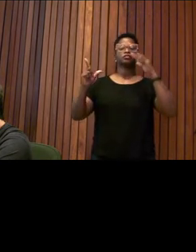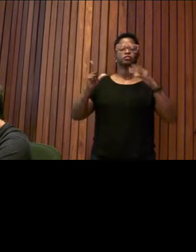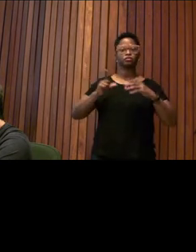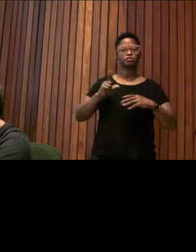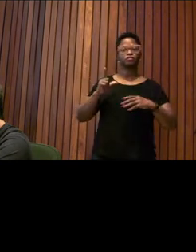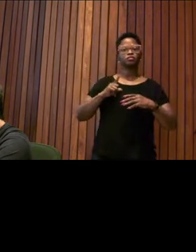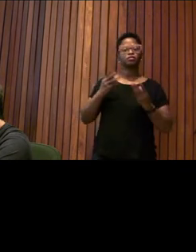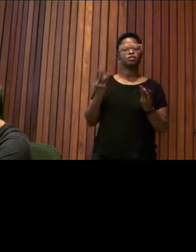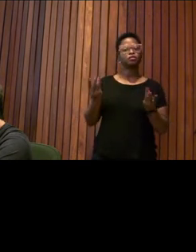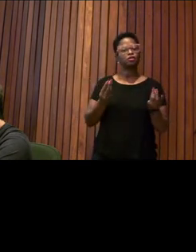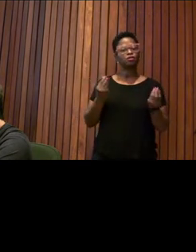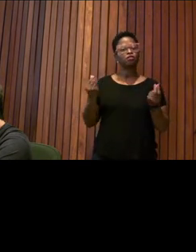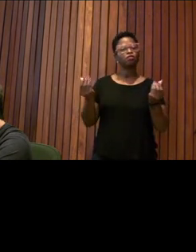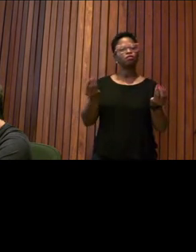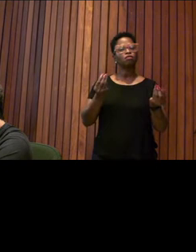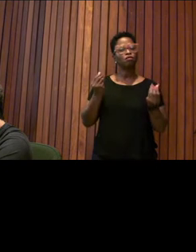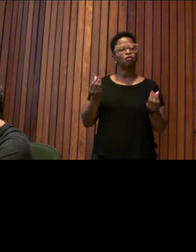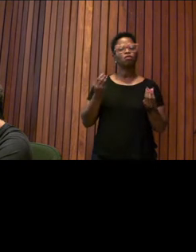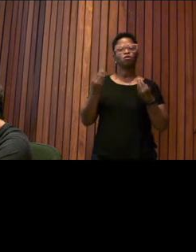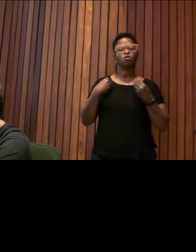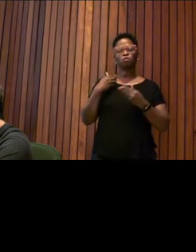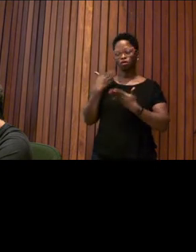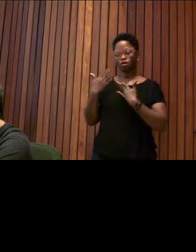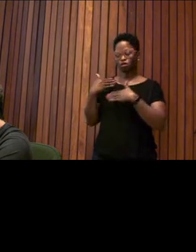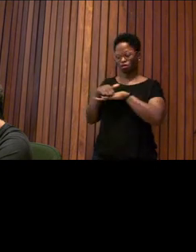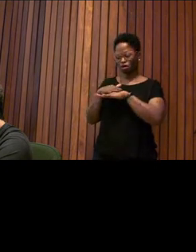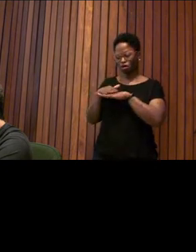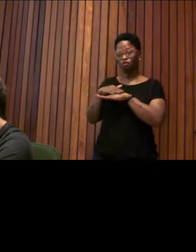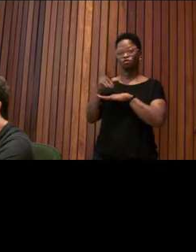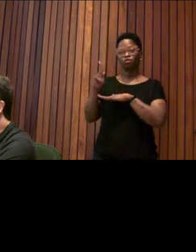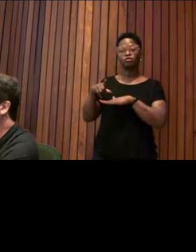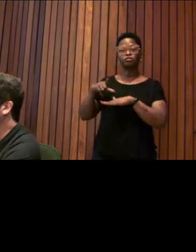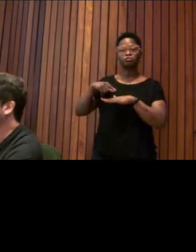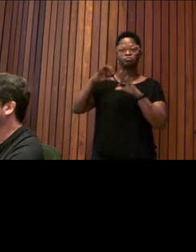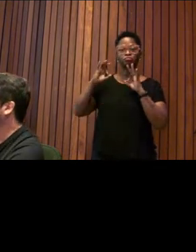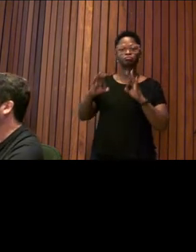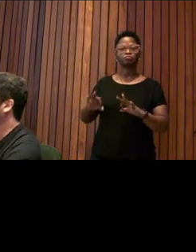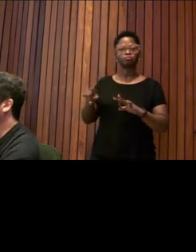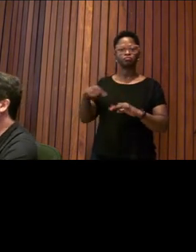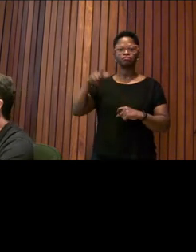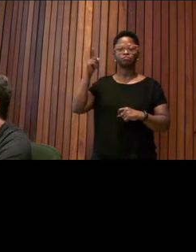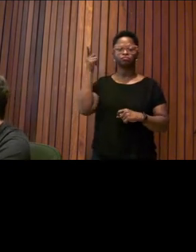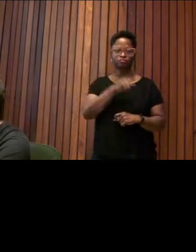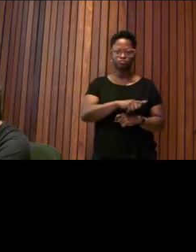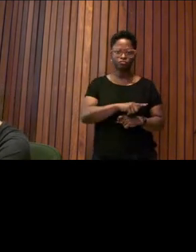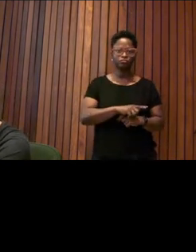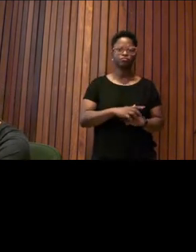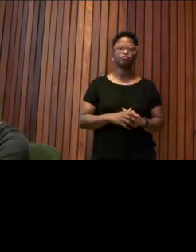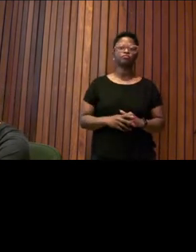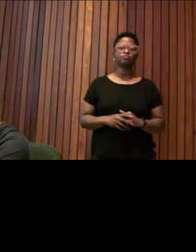pela sensibilidade, né? Como eu comentei com ela aqui, porque foi muito preciso, assim, ela conseguiu